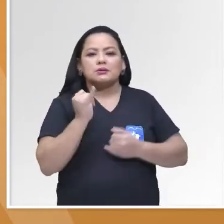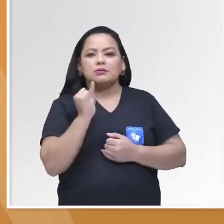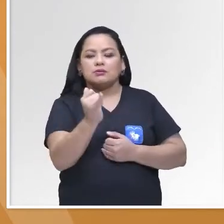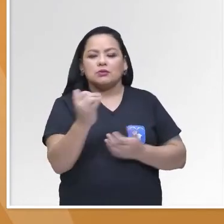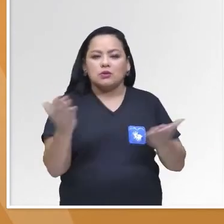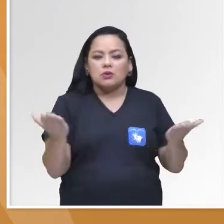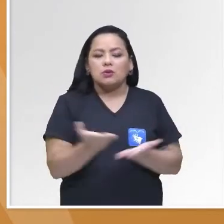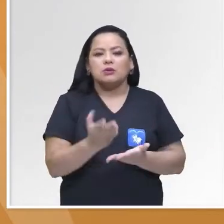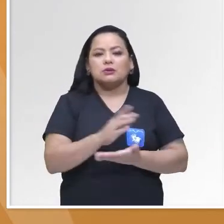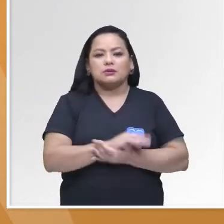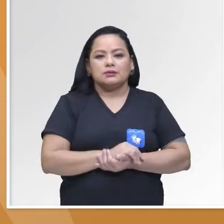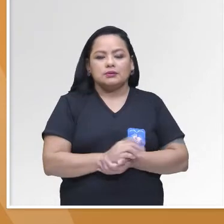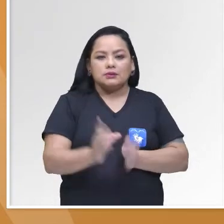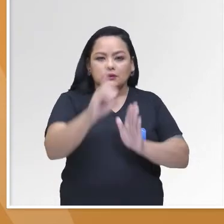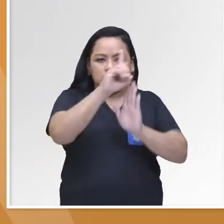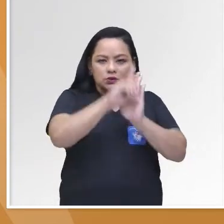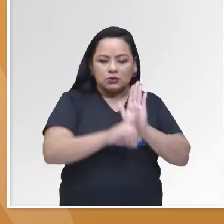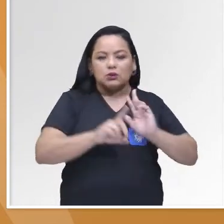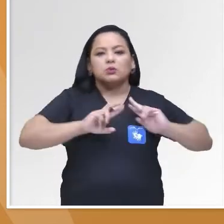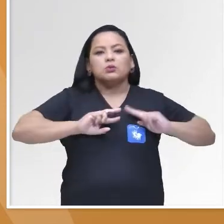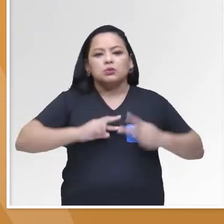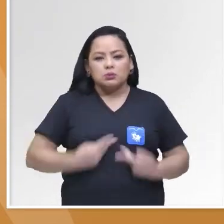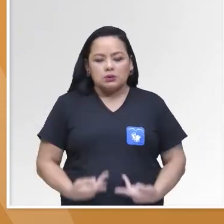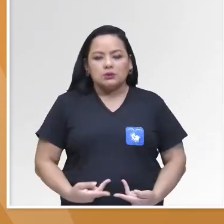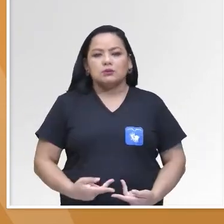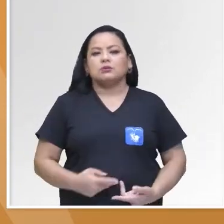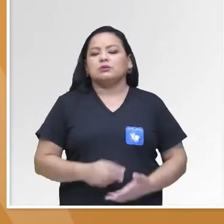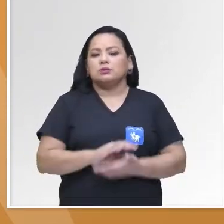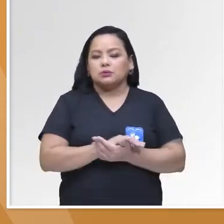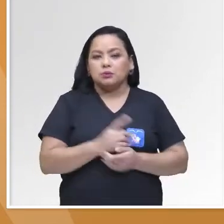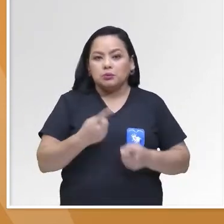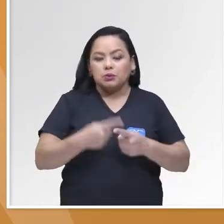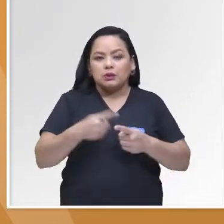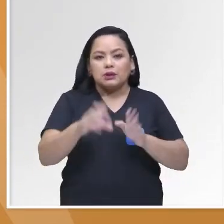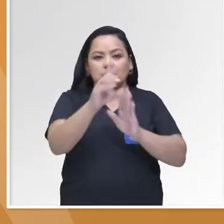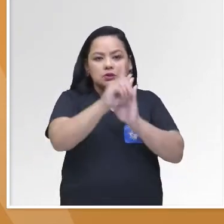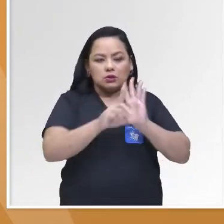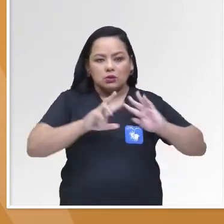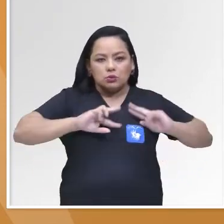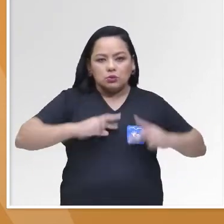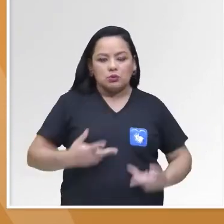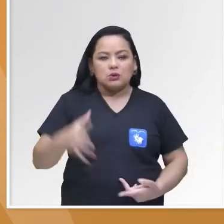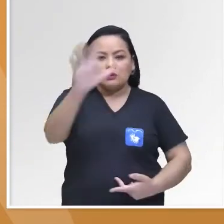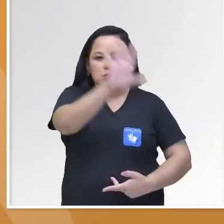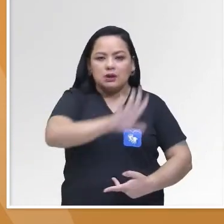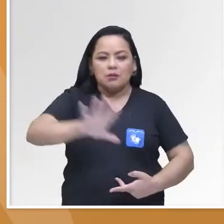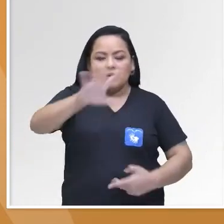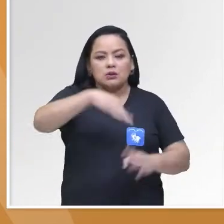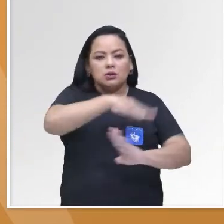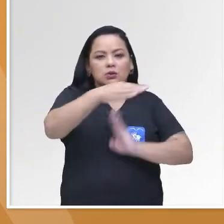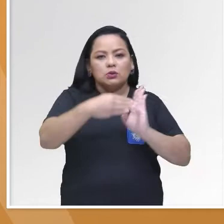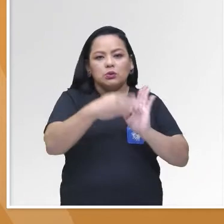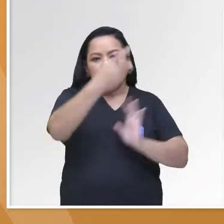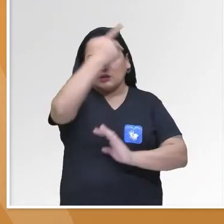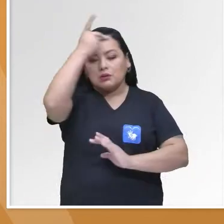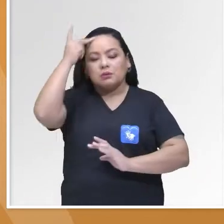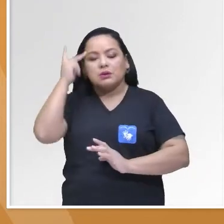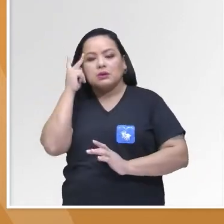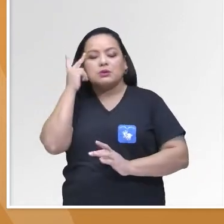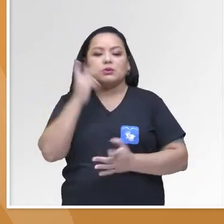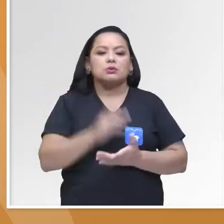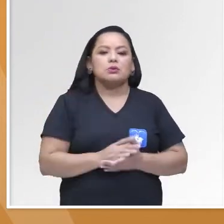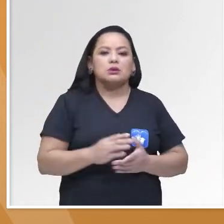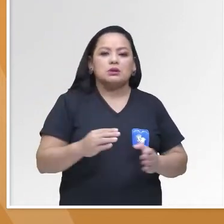agora, que são direitos humanos, porque eles abrangem todas as pessoas em todas